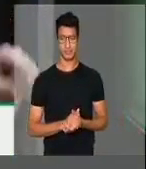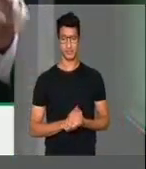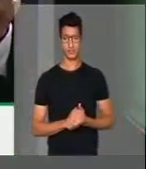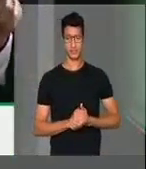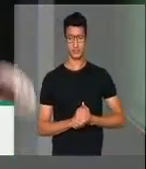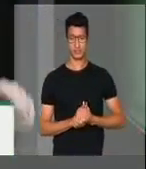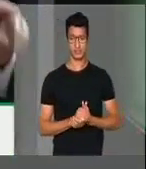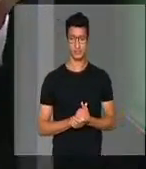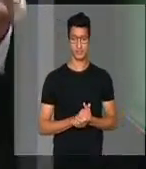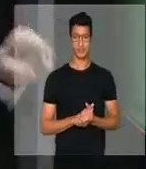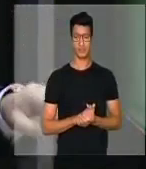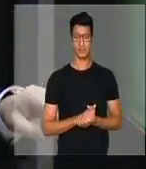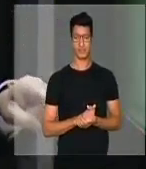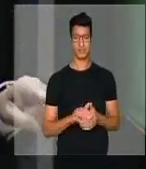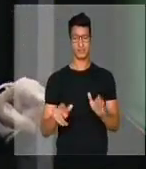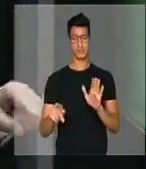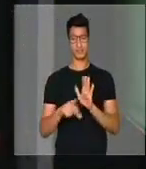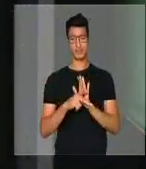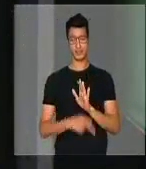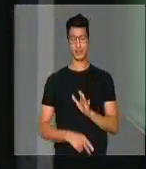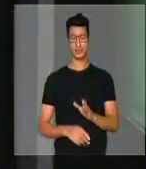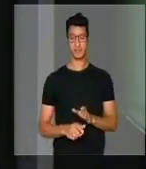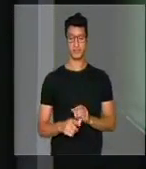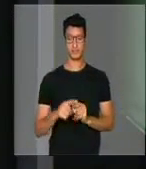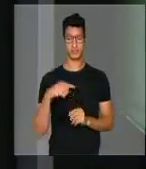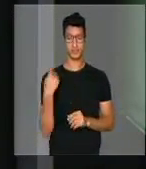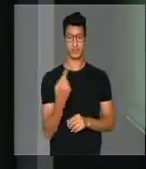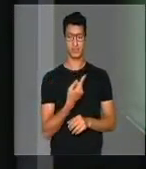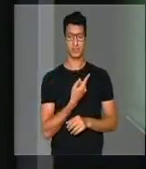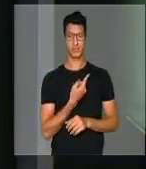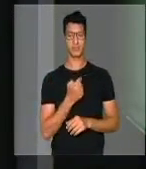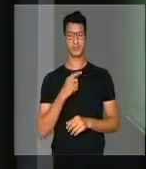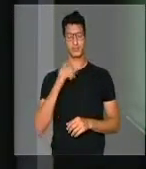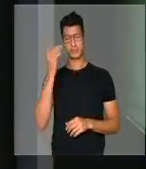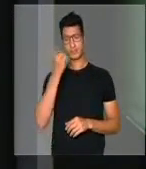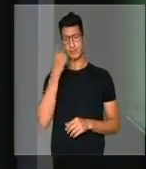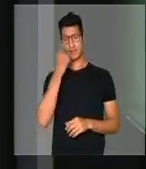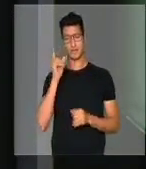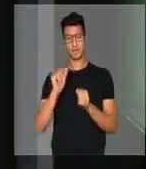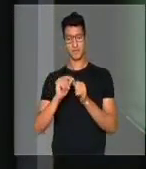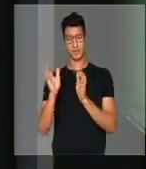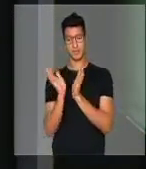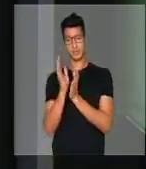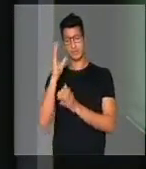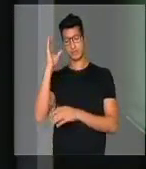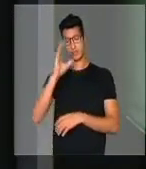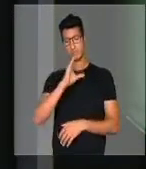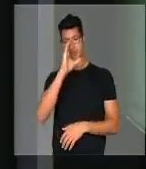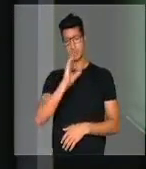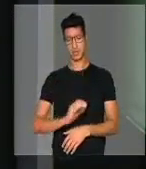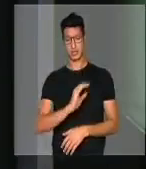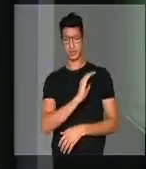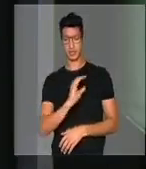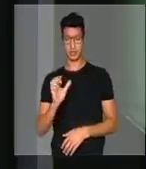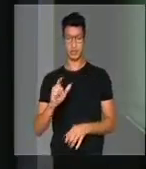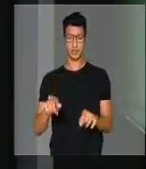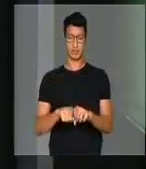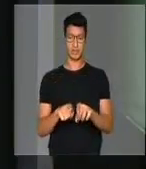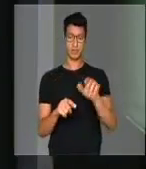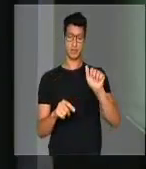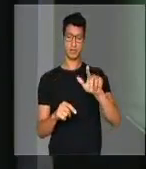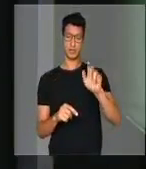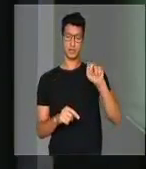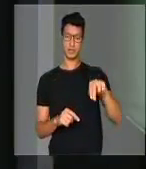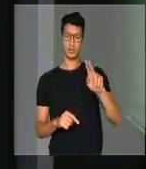não podemos acobertar criminosos. O deputado Eros Biondini, que faz parte da Frente Parlamentar Católica, deputado Alan Rick,